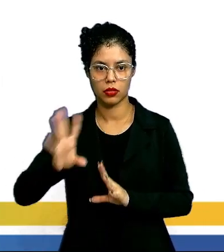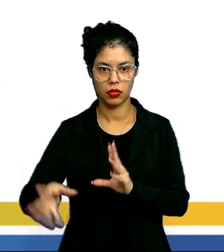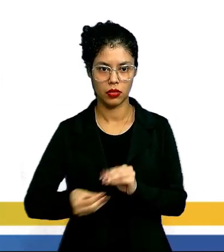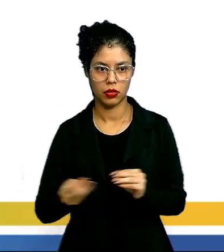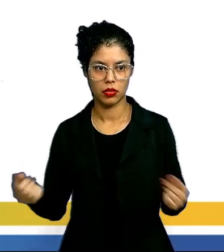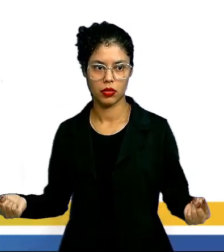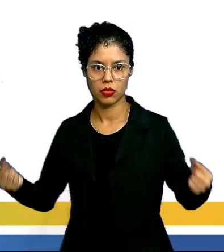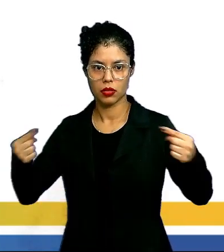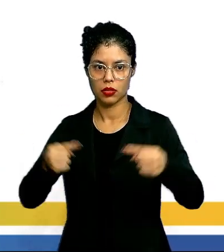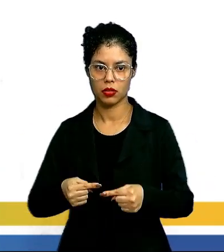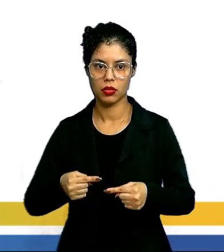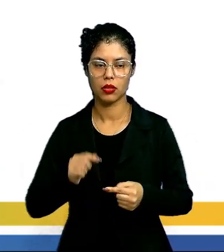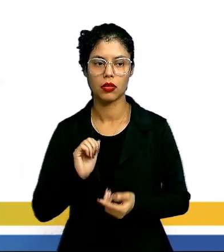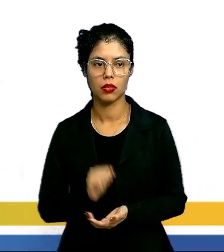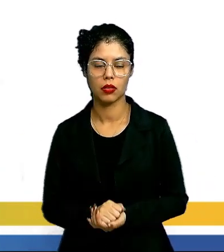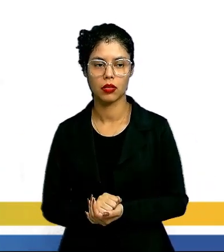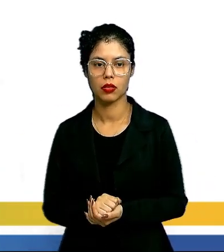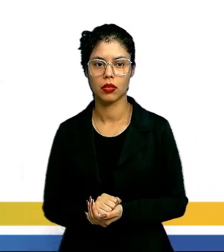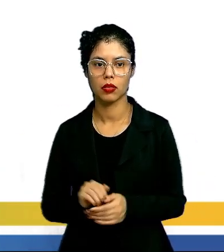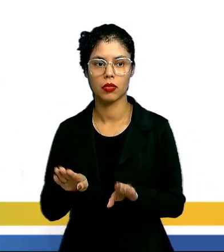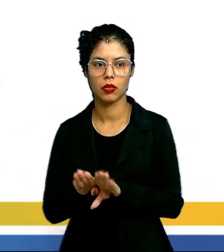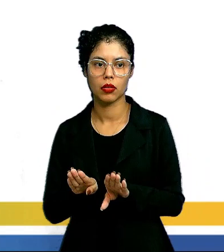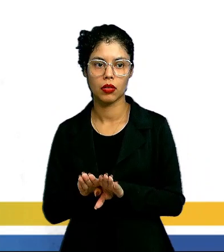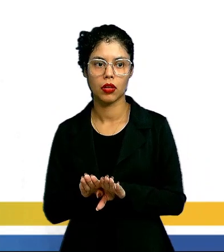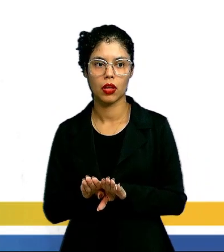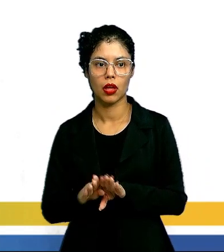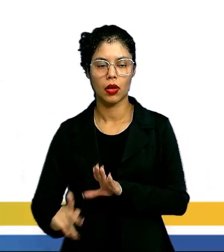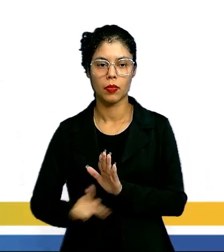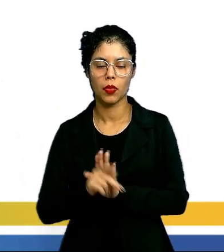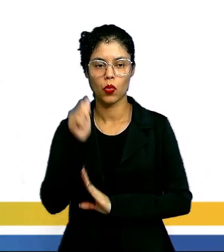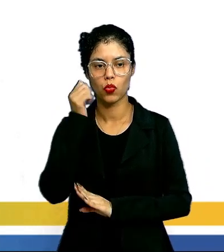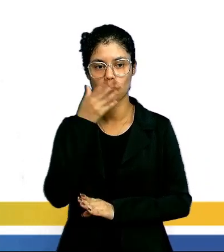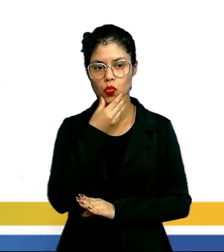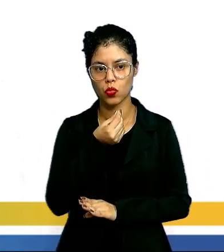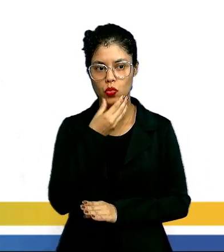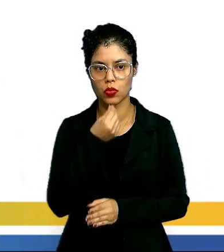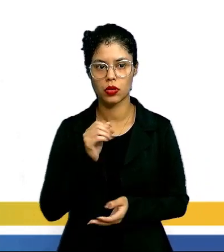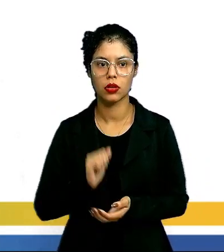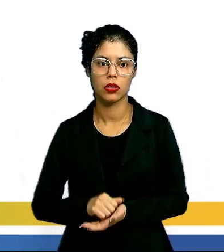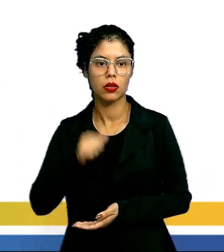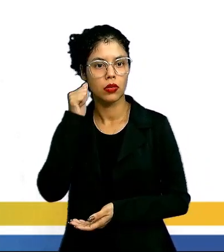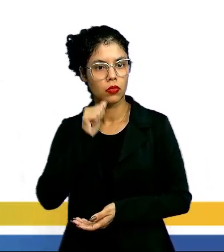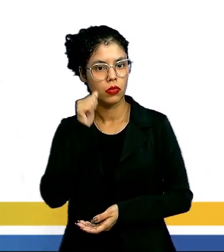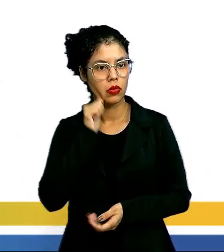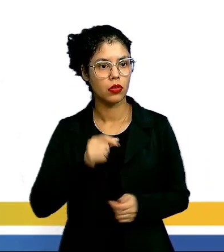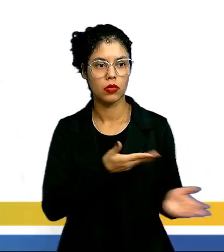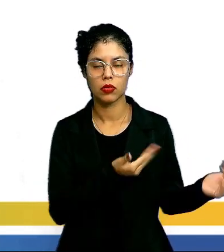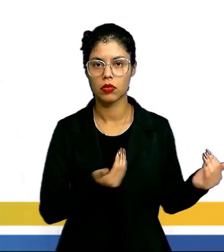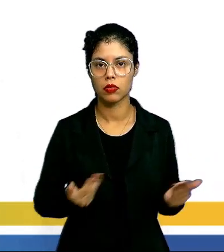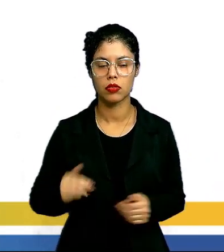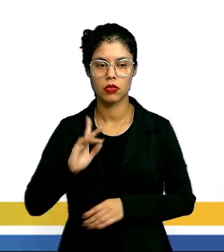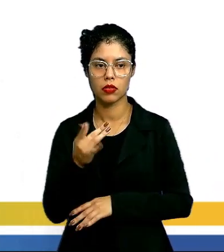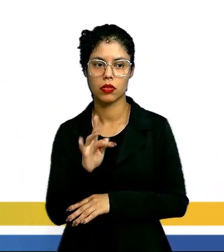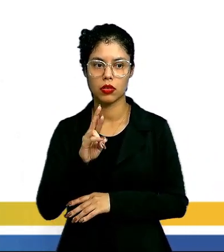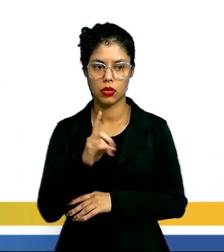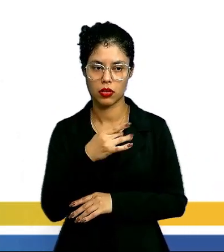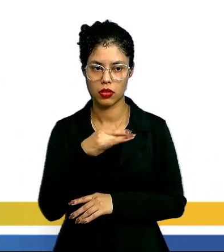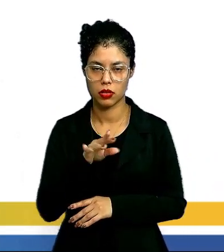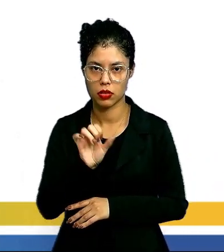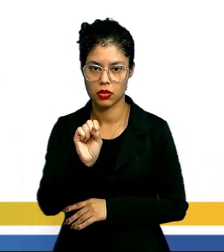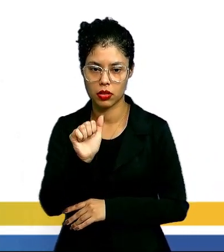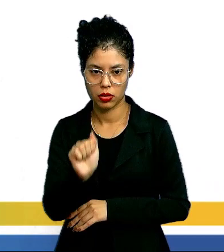contemporânea, expelida à disputa no mercado efetivo masculino, as mulheres em forma são jovens